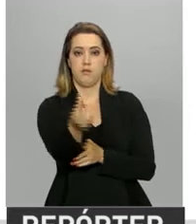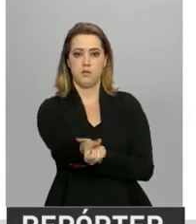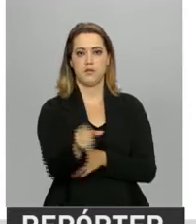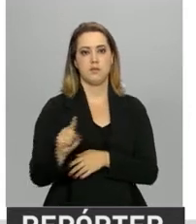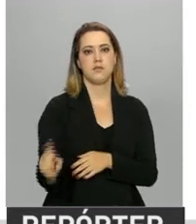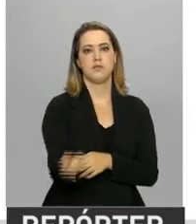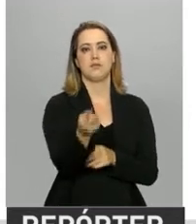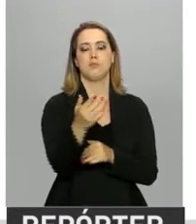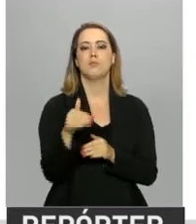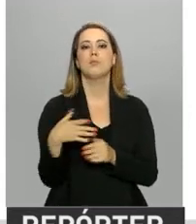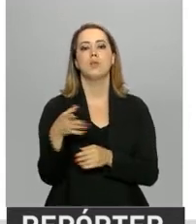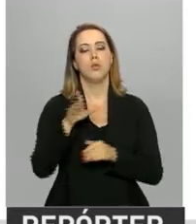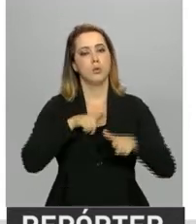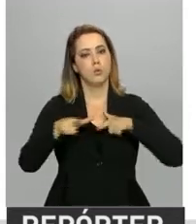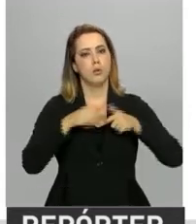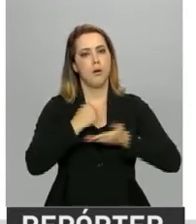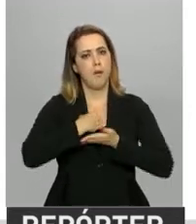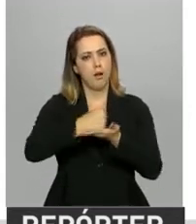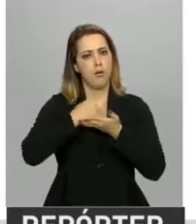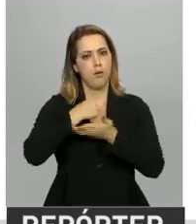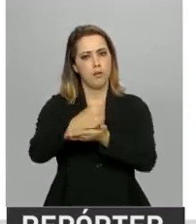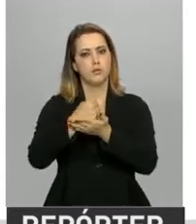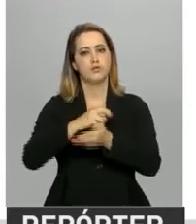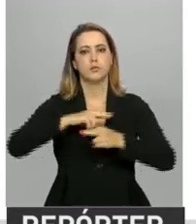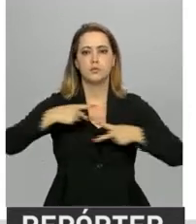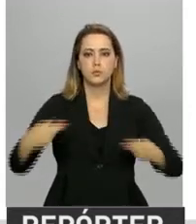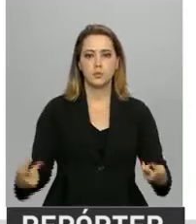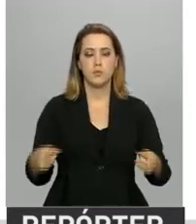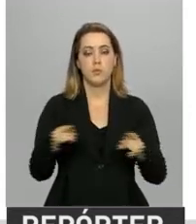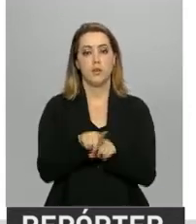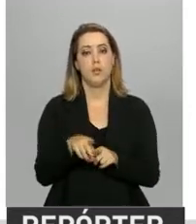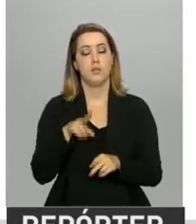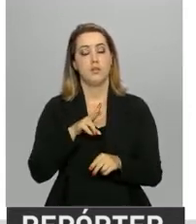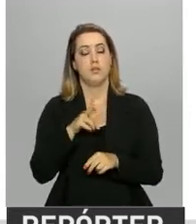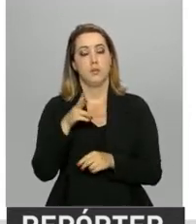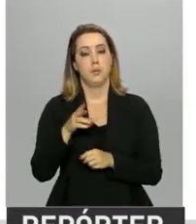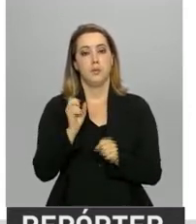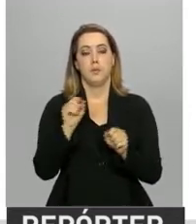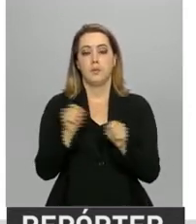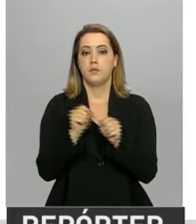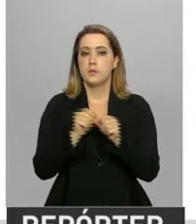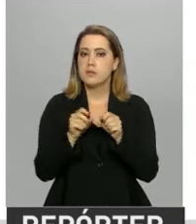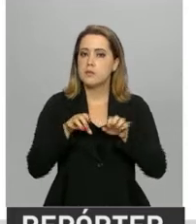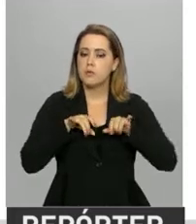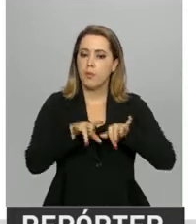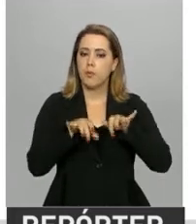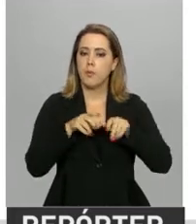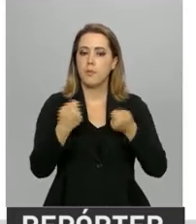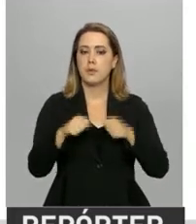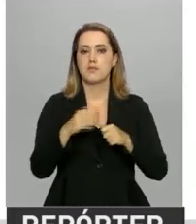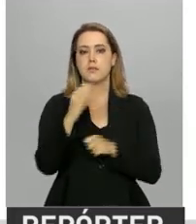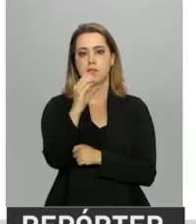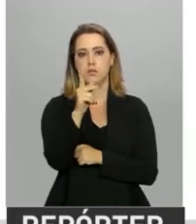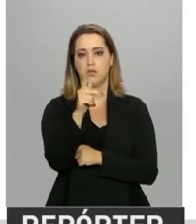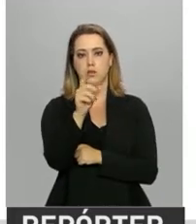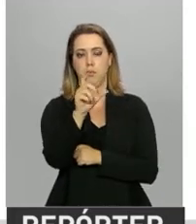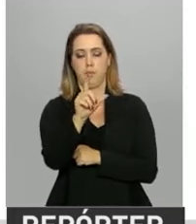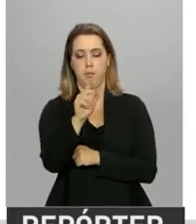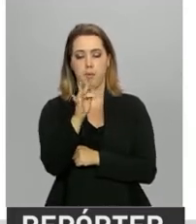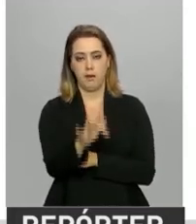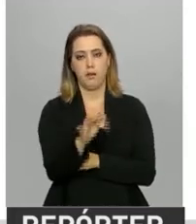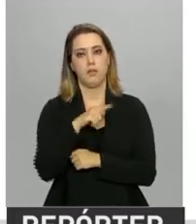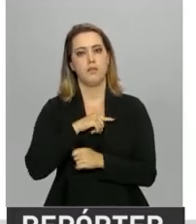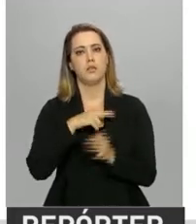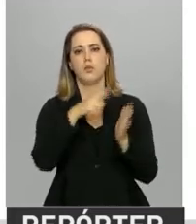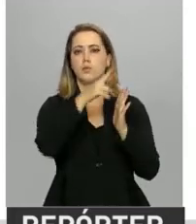a maioria para ser um setor de serviços para fazer o cadastro são necessários os números do cpf rg carteira de